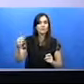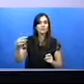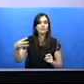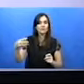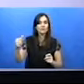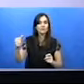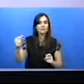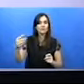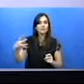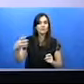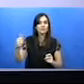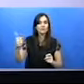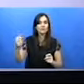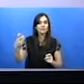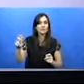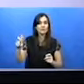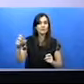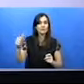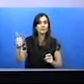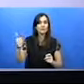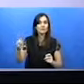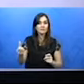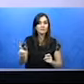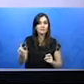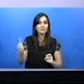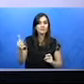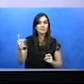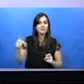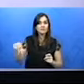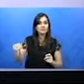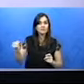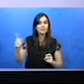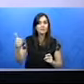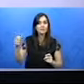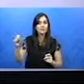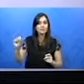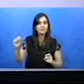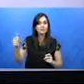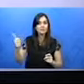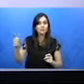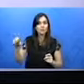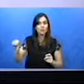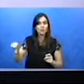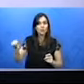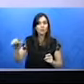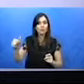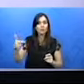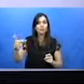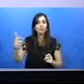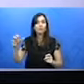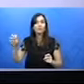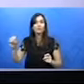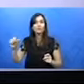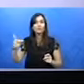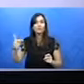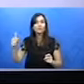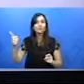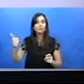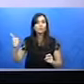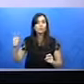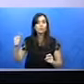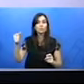12, 13, 14, 15, 16, 17, 18, 19, 20,